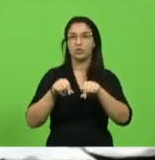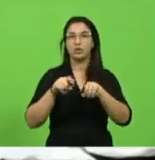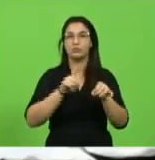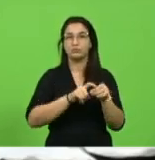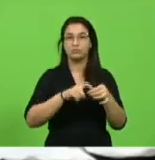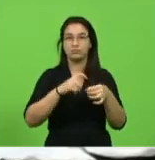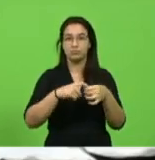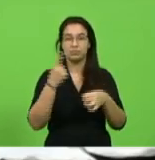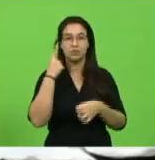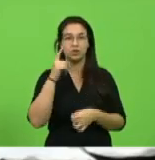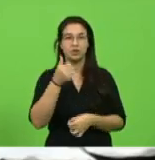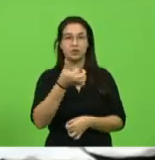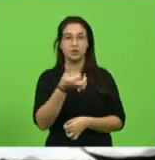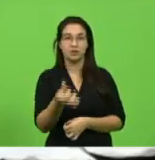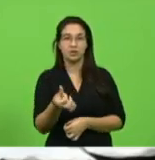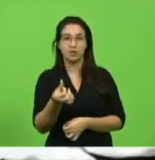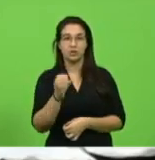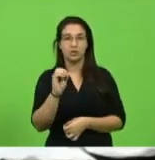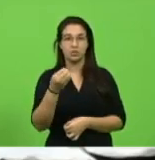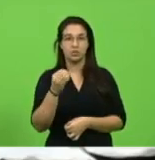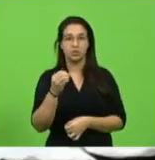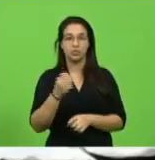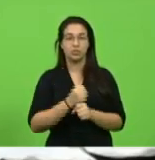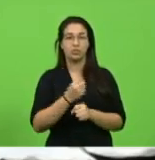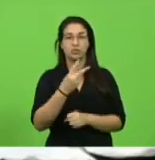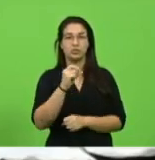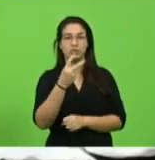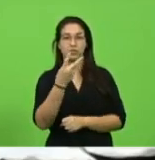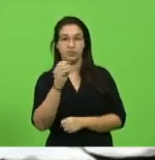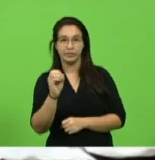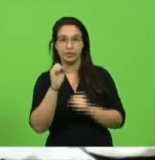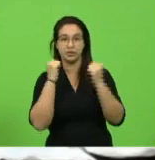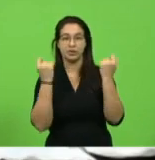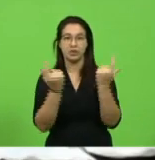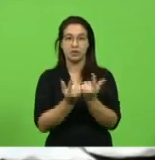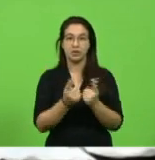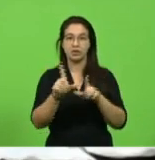de 2020 e a Assembleia Legislativa elegeu, em